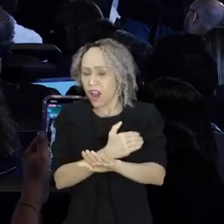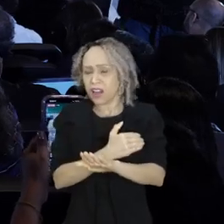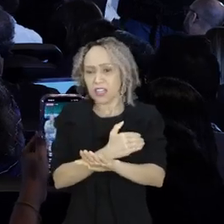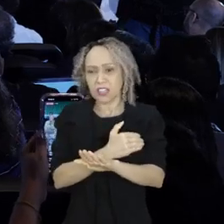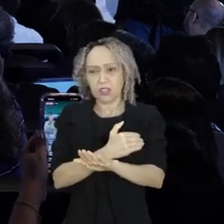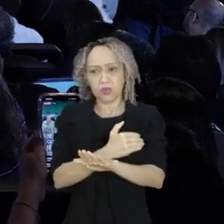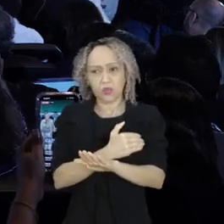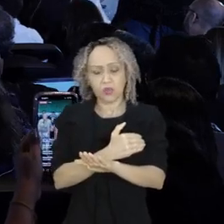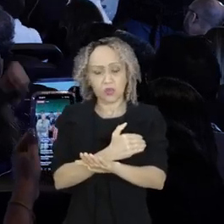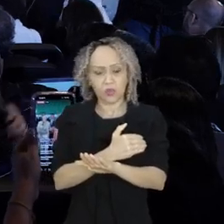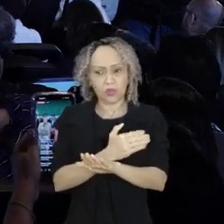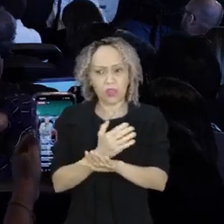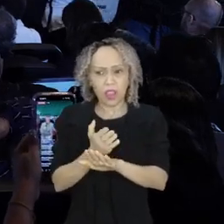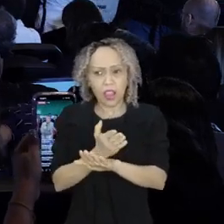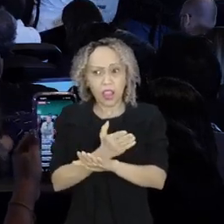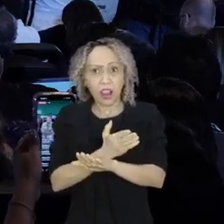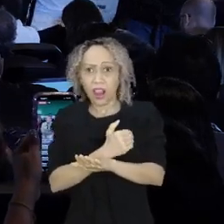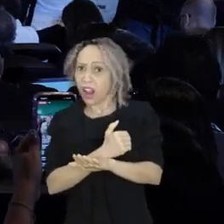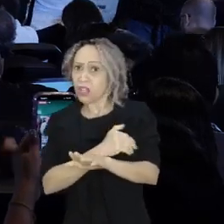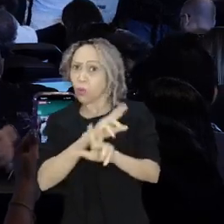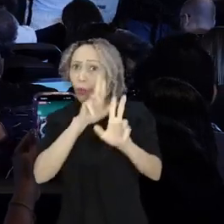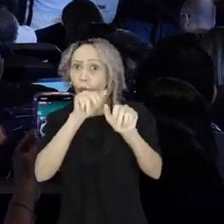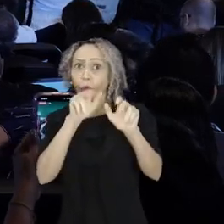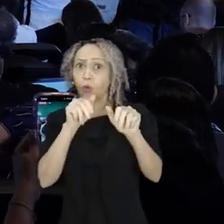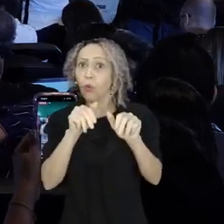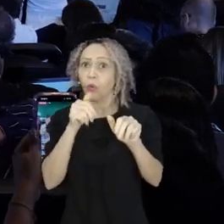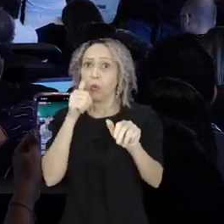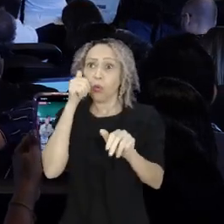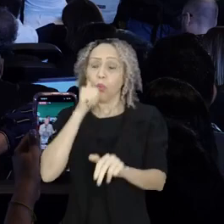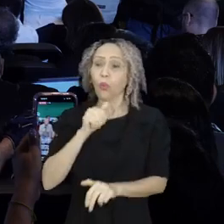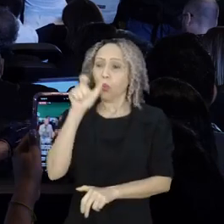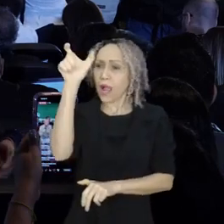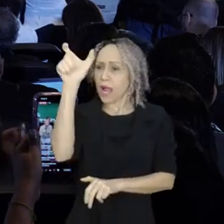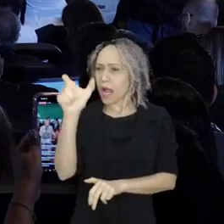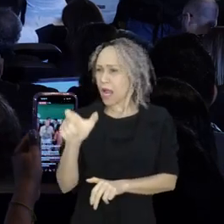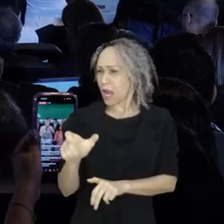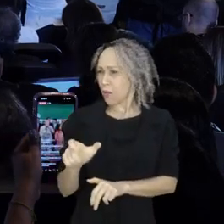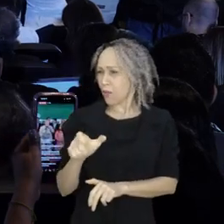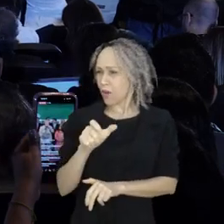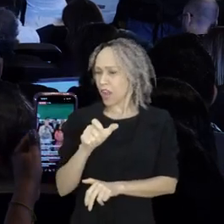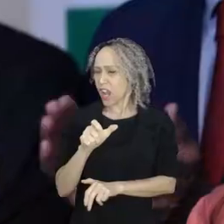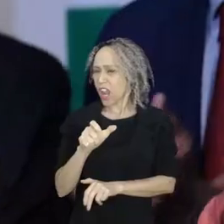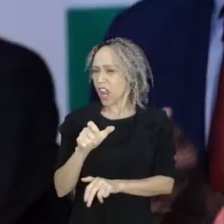uma indígena ministra dos povos indígenas.